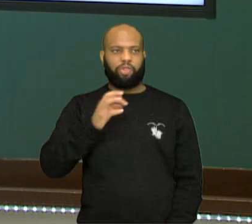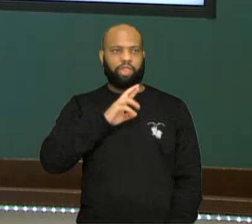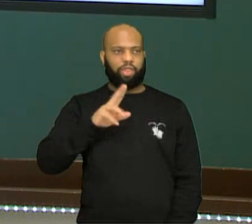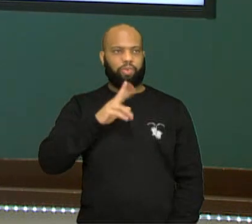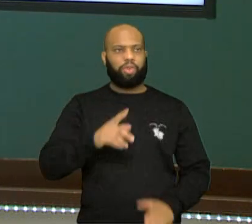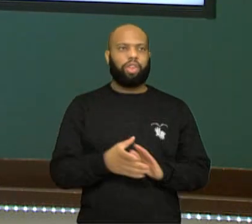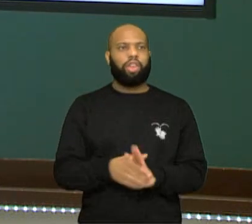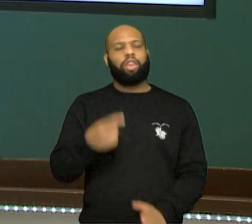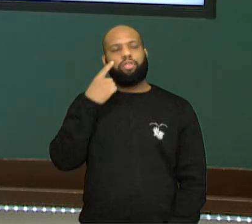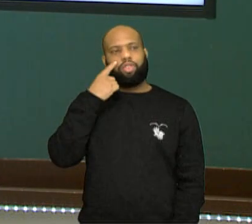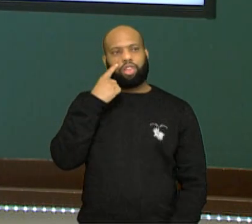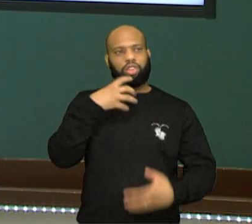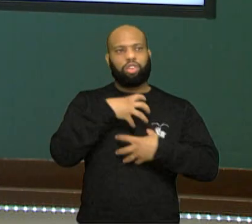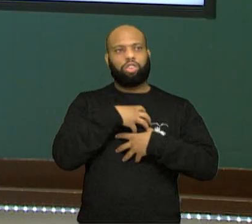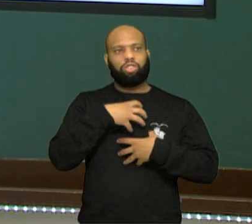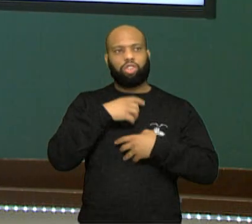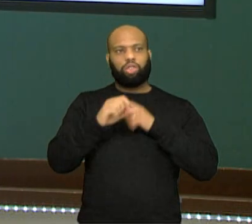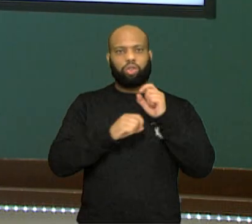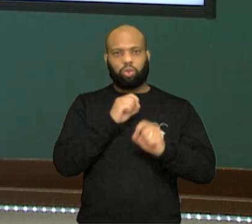notação na forma